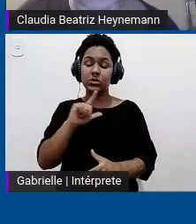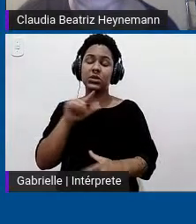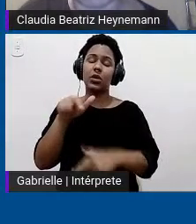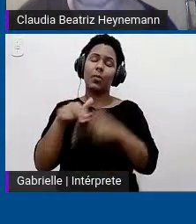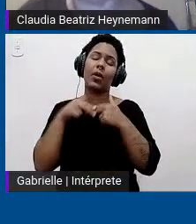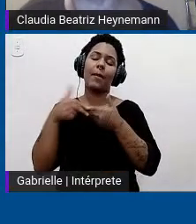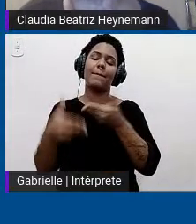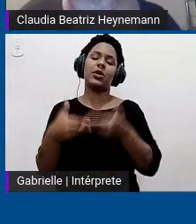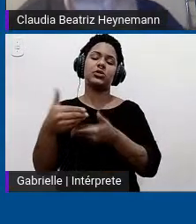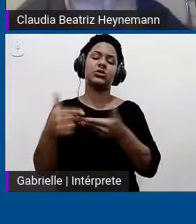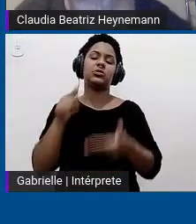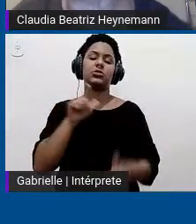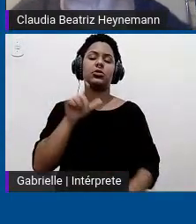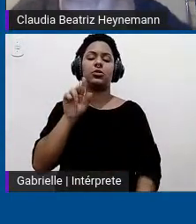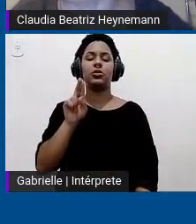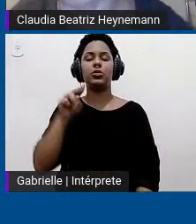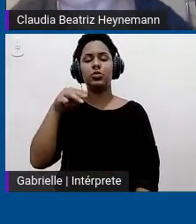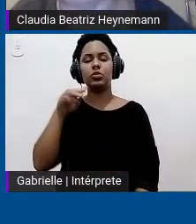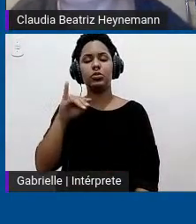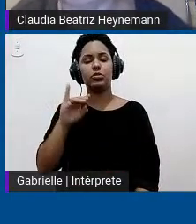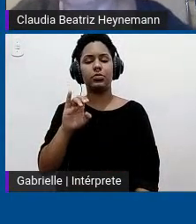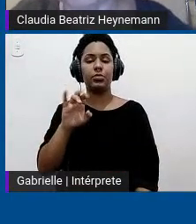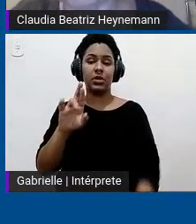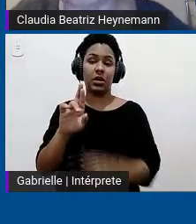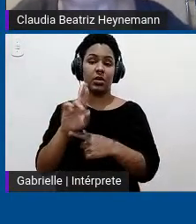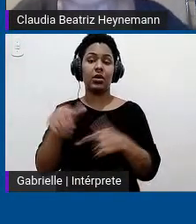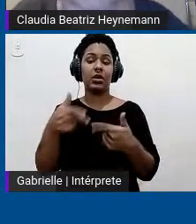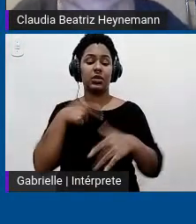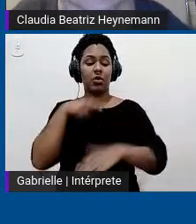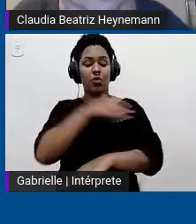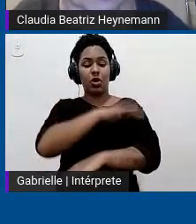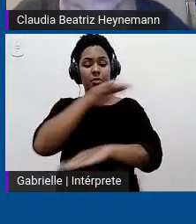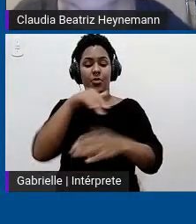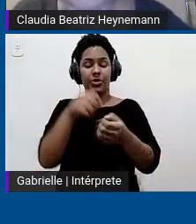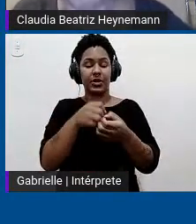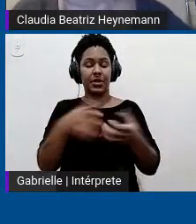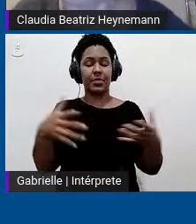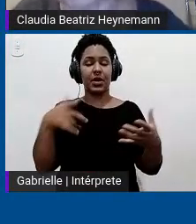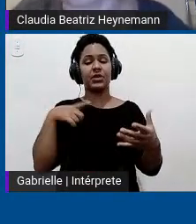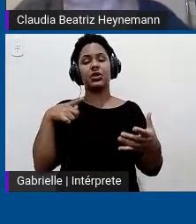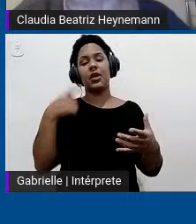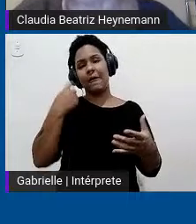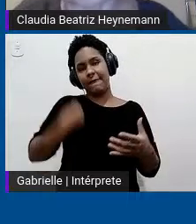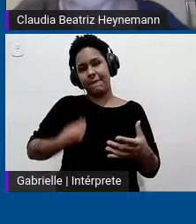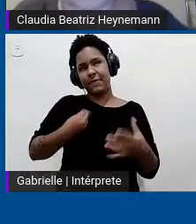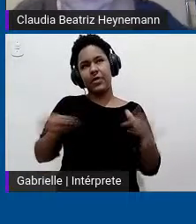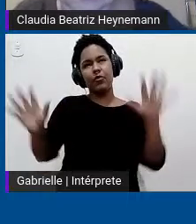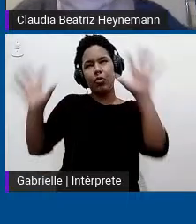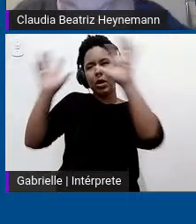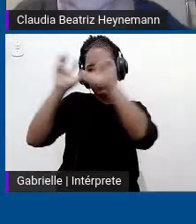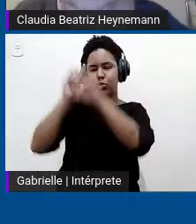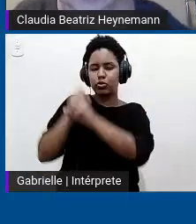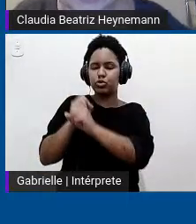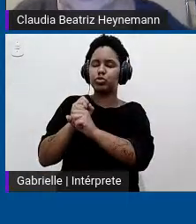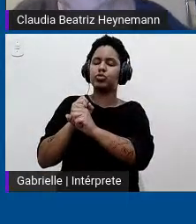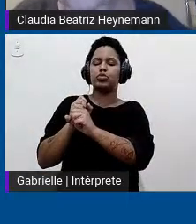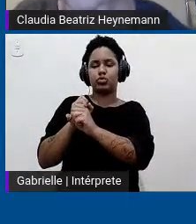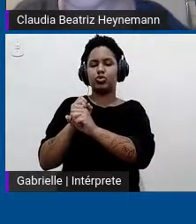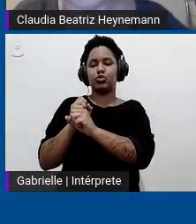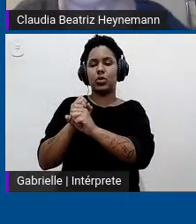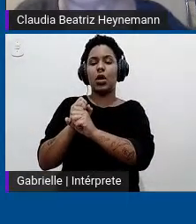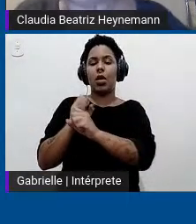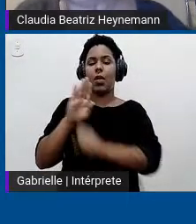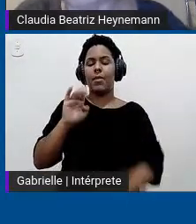trecho da Montanha Mágica, o espelhamento da sociedade que vive o crepúsculo da Belle Époque, o estilhaçamento daquelas certezas